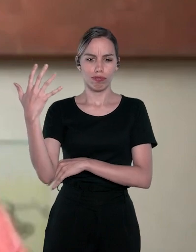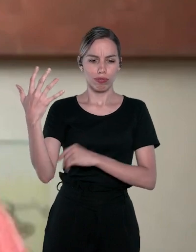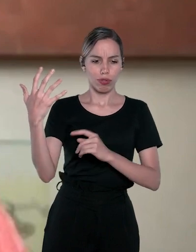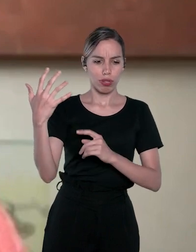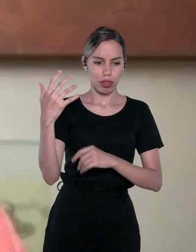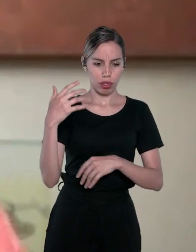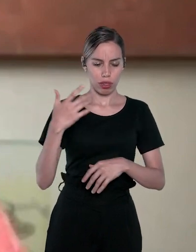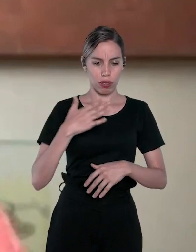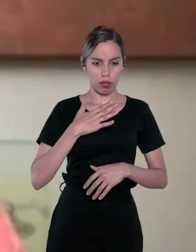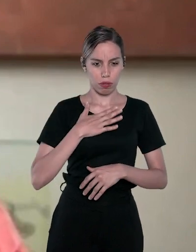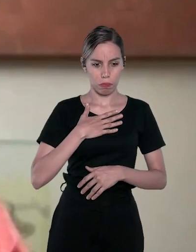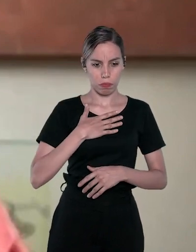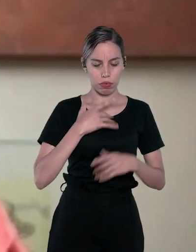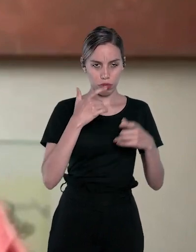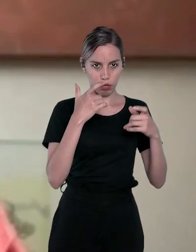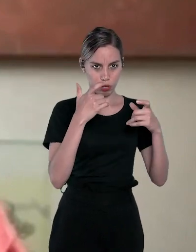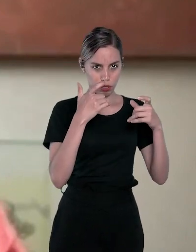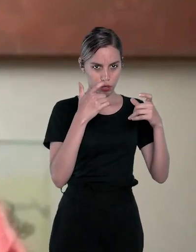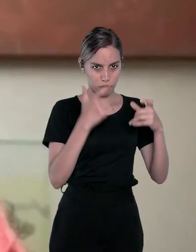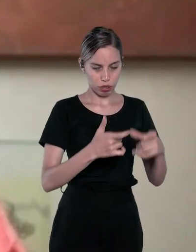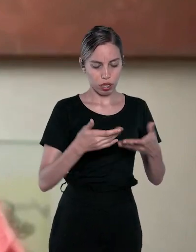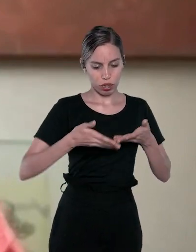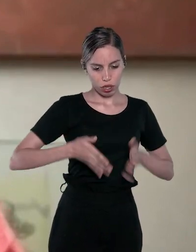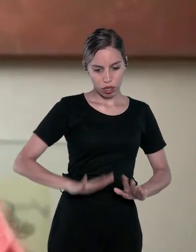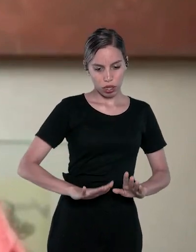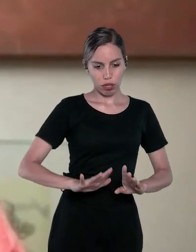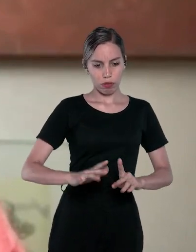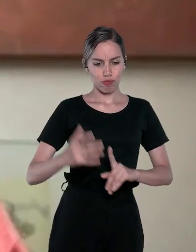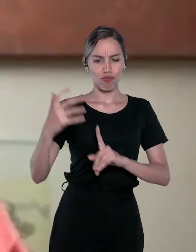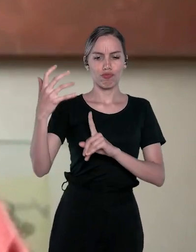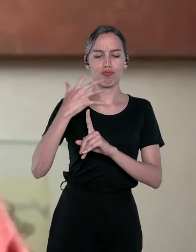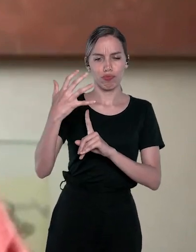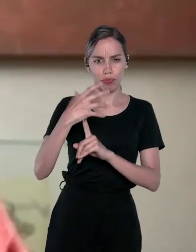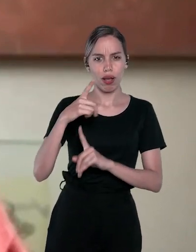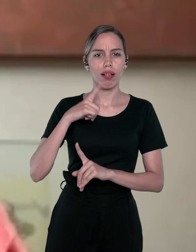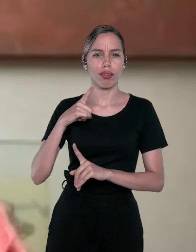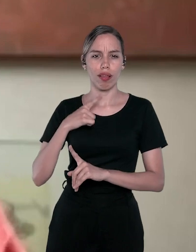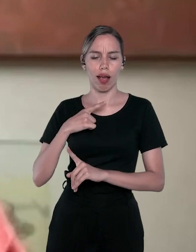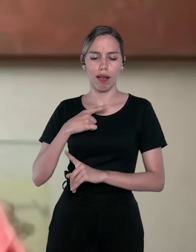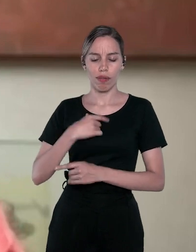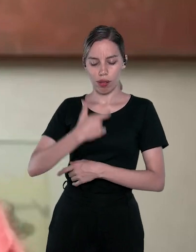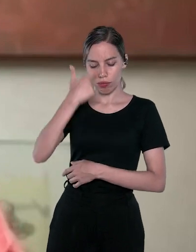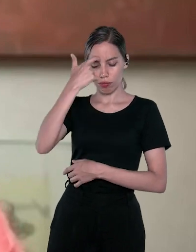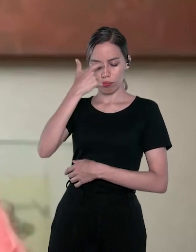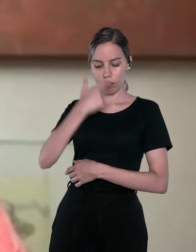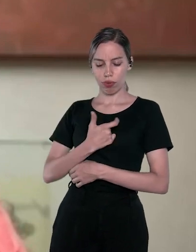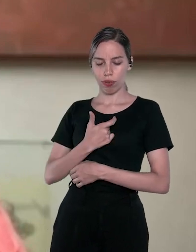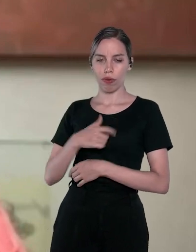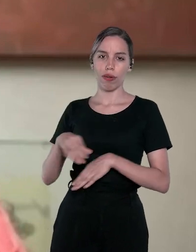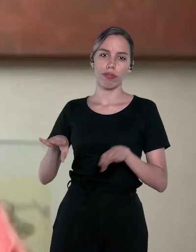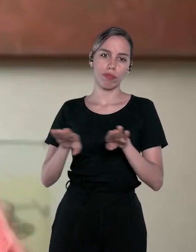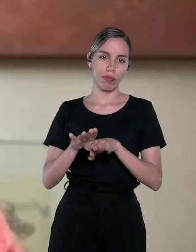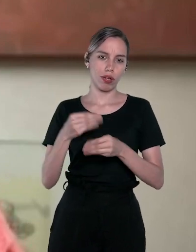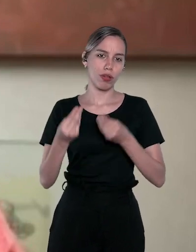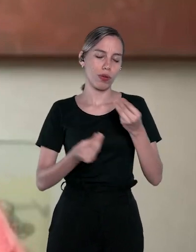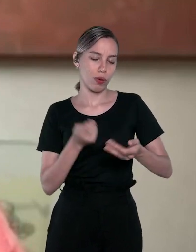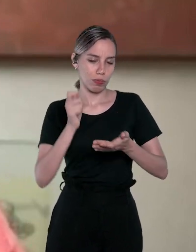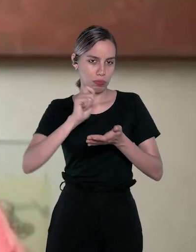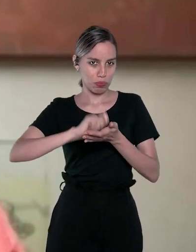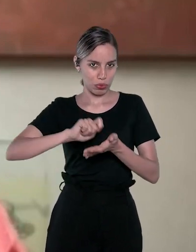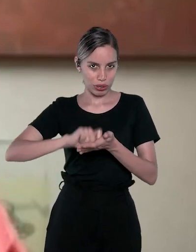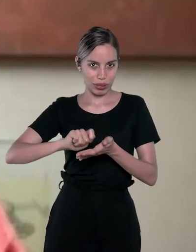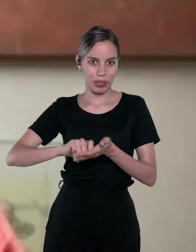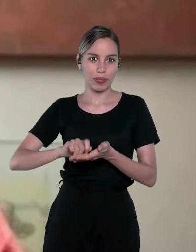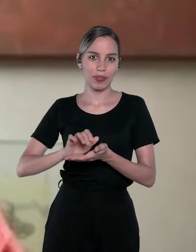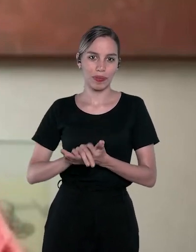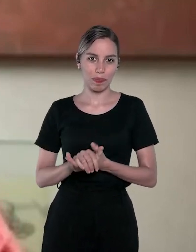muito grande sobre a minha personalidade como ser humano e, obviamente,